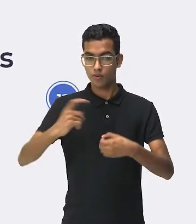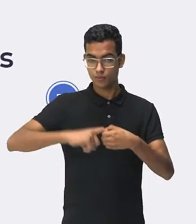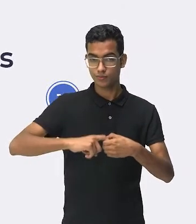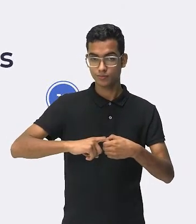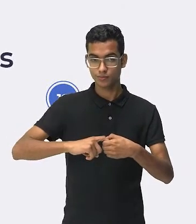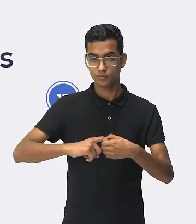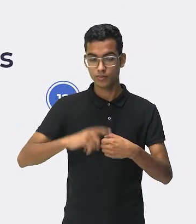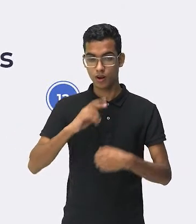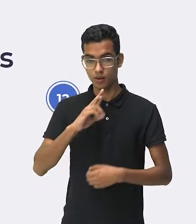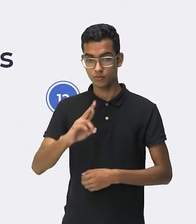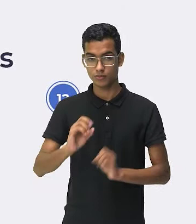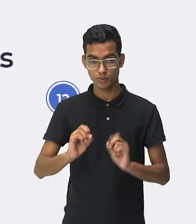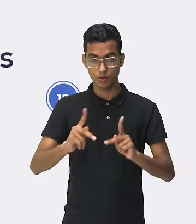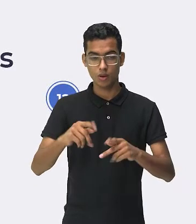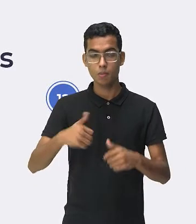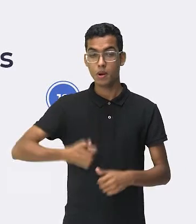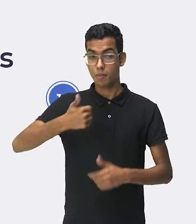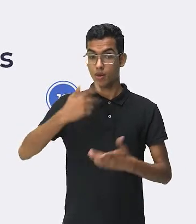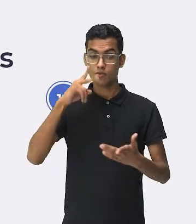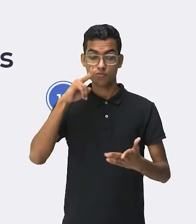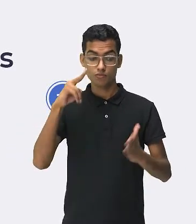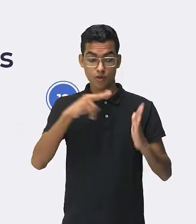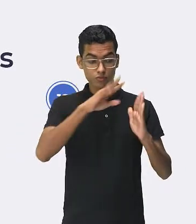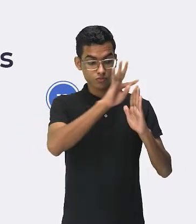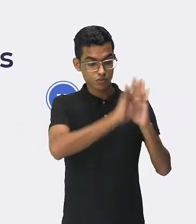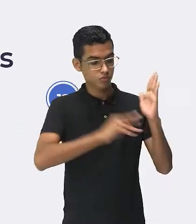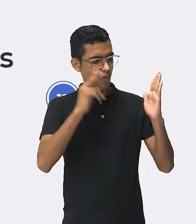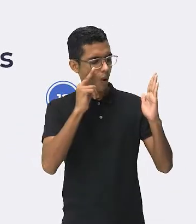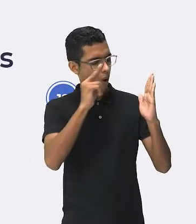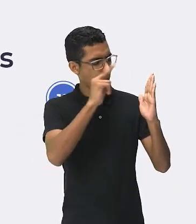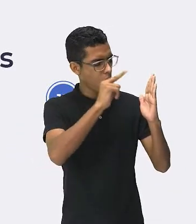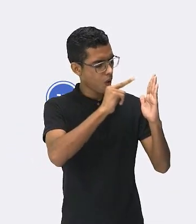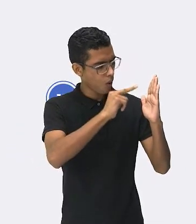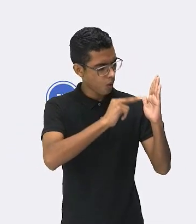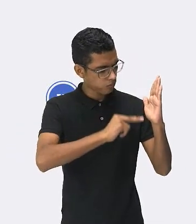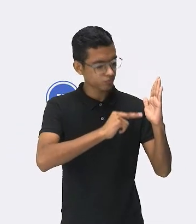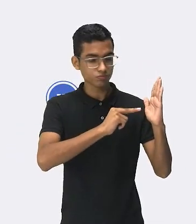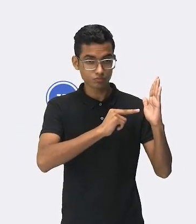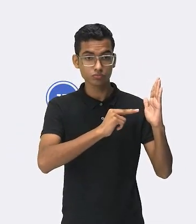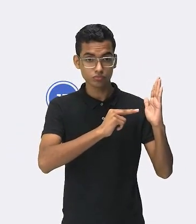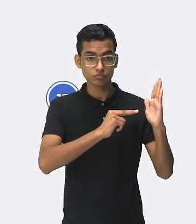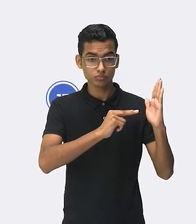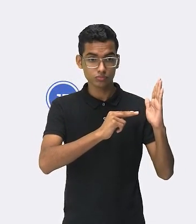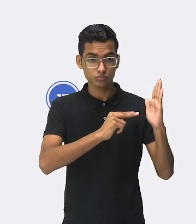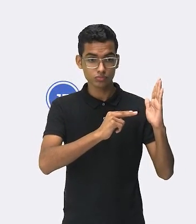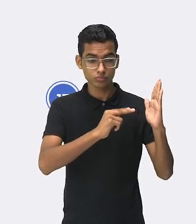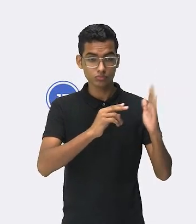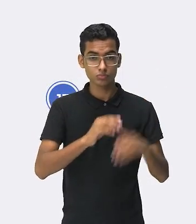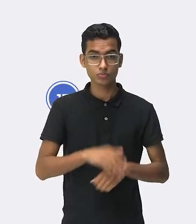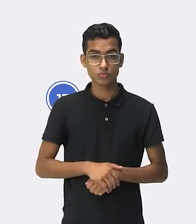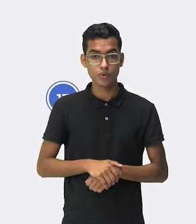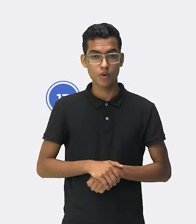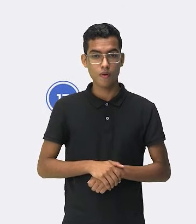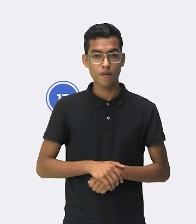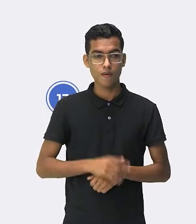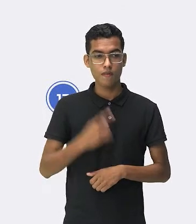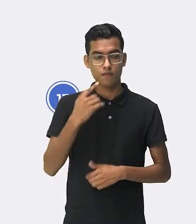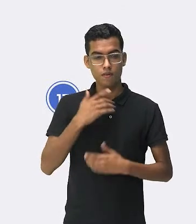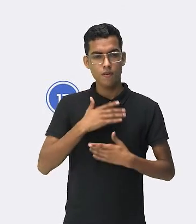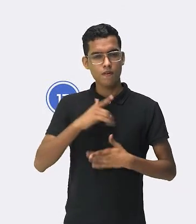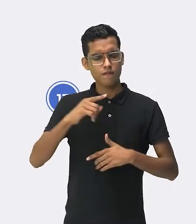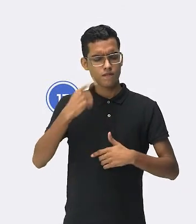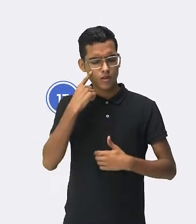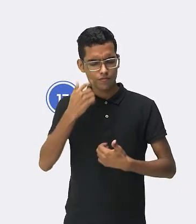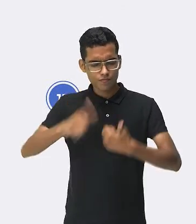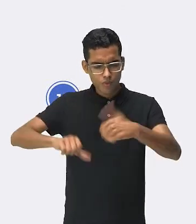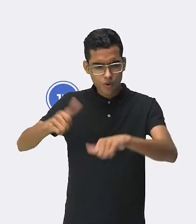bom? Então, leiam o texto, observem aí, assinalem, verifiquem quais são as